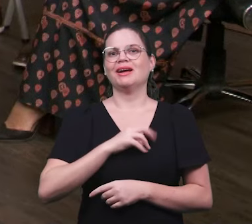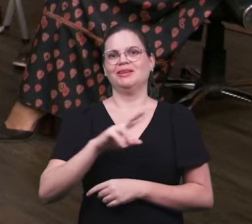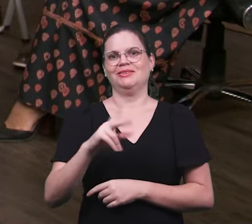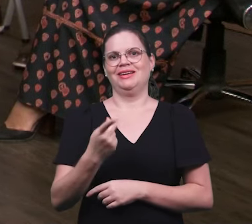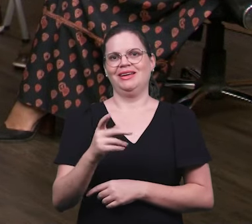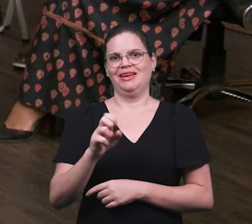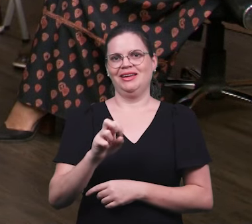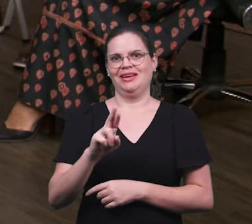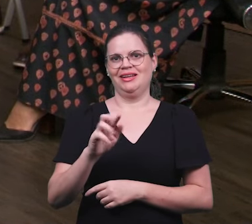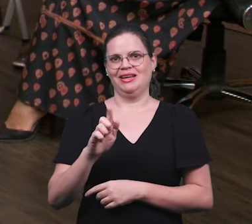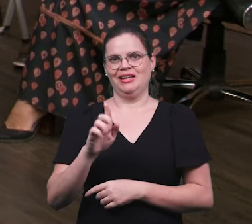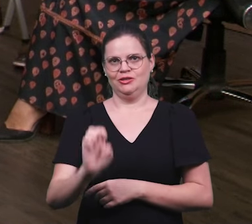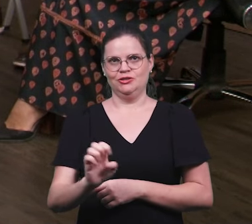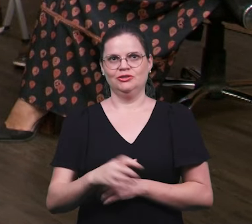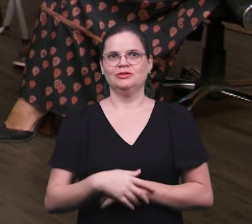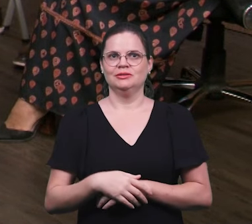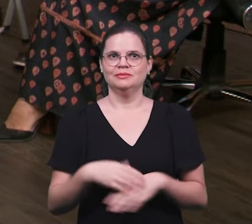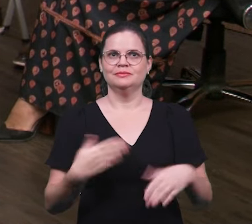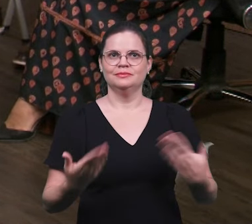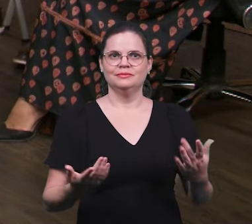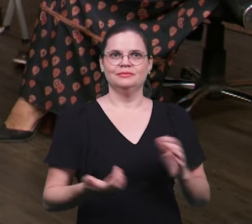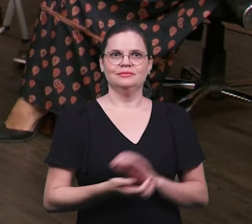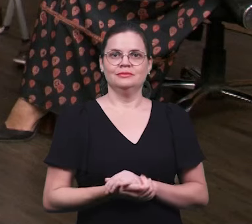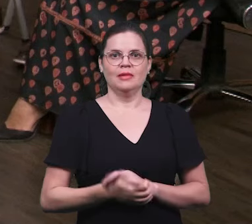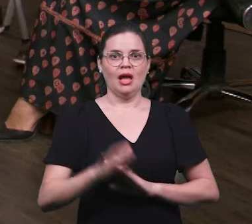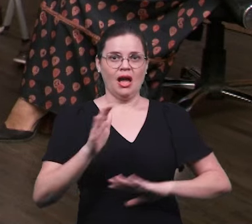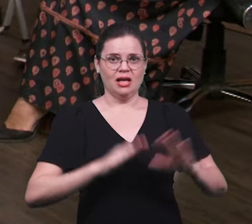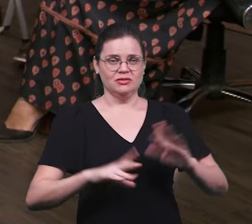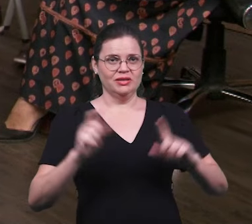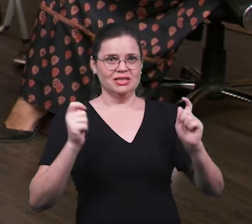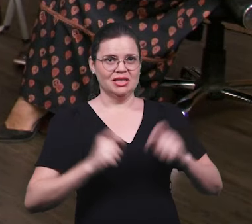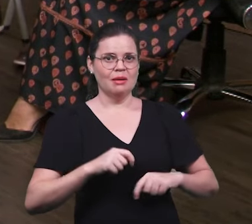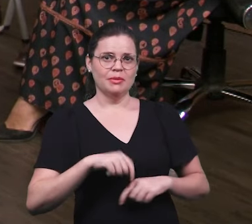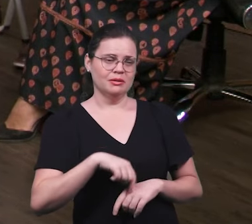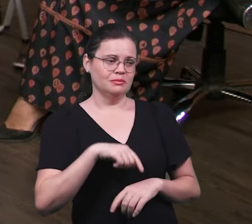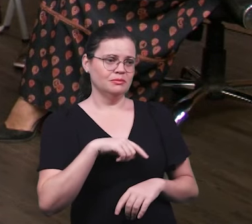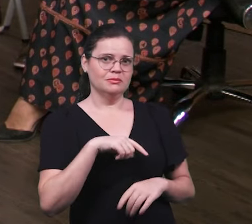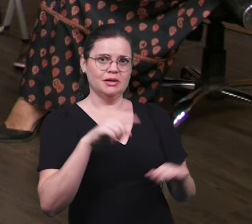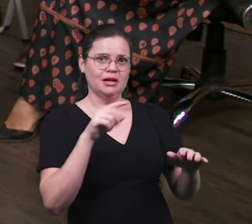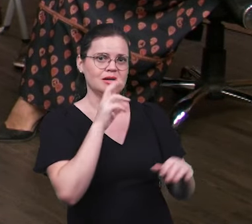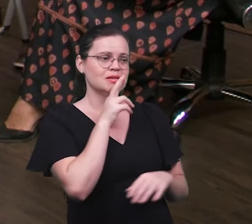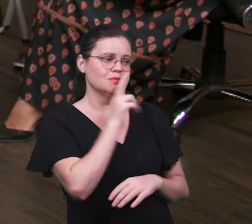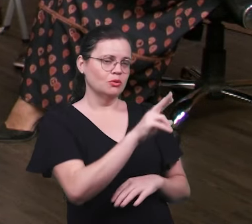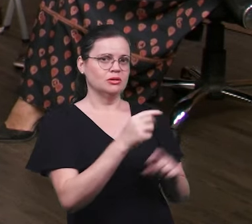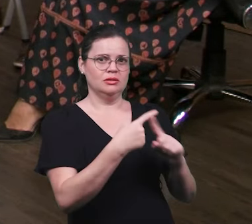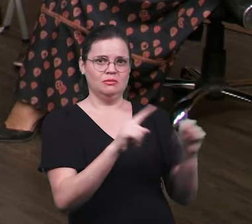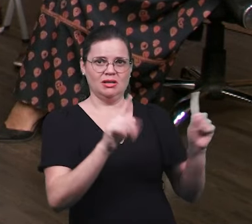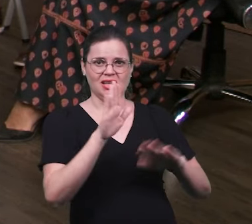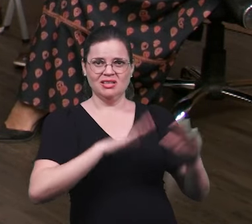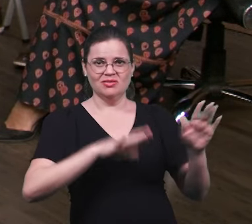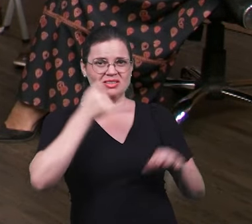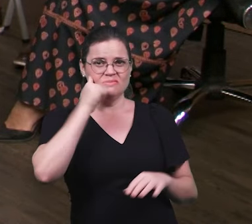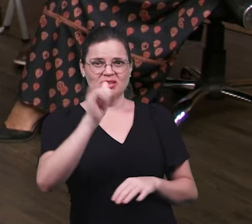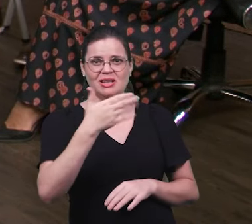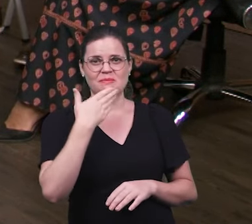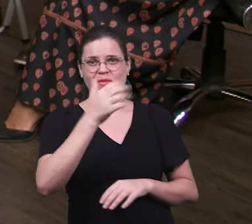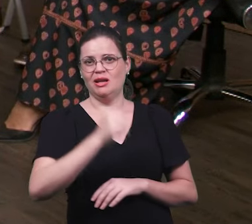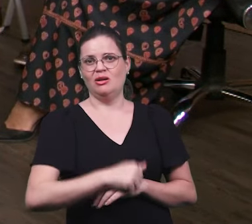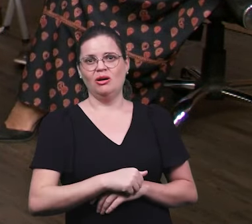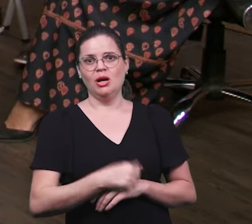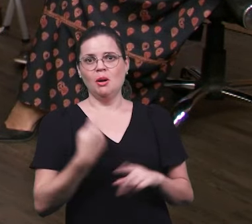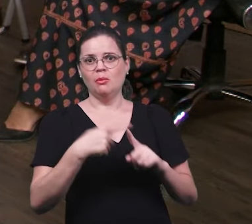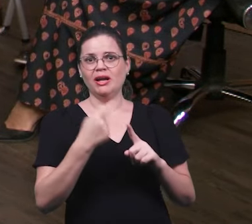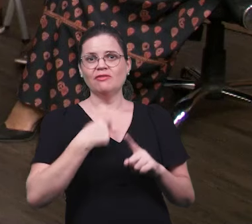pergunta dela é até como responder, mas às vezes é melhor nem responder, né, pastor? Melhor não Nem perder o responder. tempo Tem em certas pessoas que responder, você vai né? perder tempo. É jogar pérolas